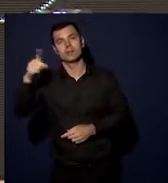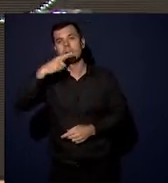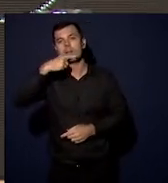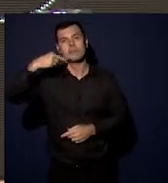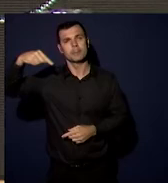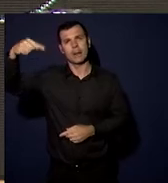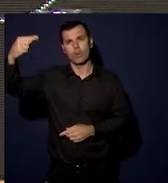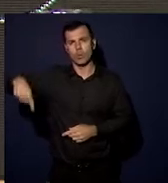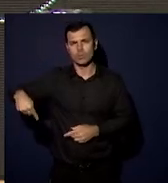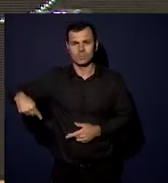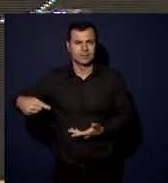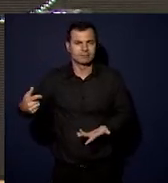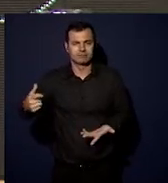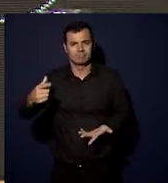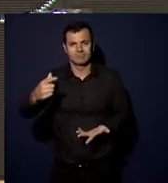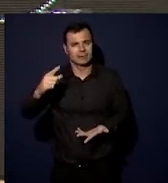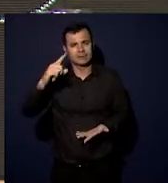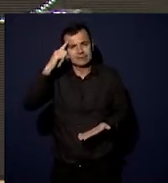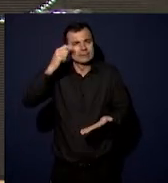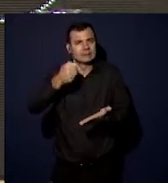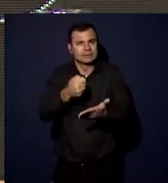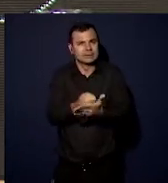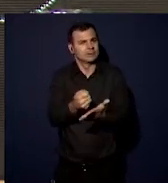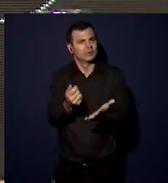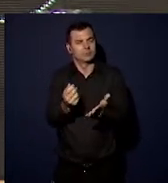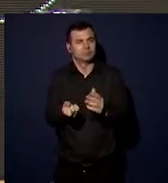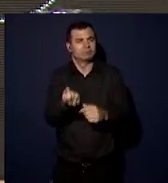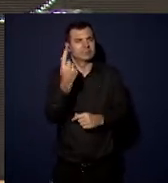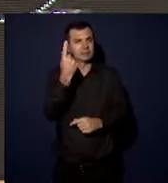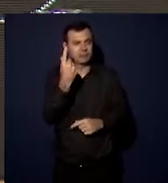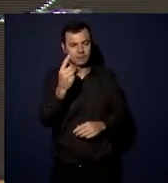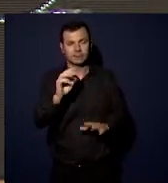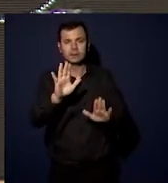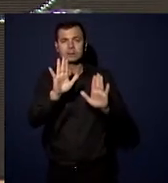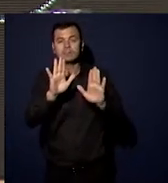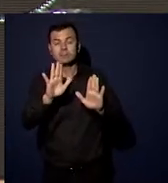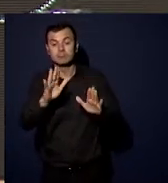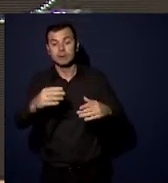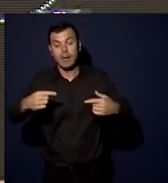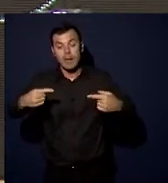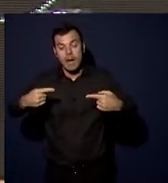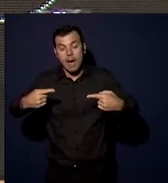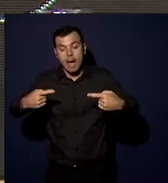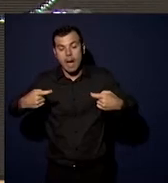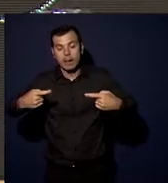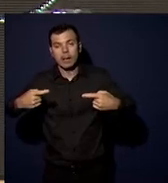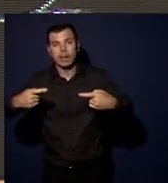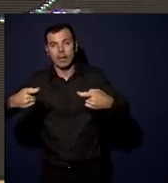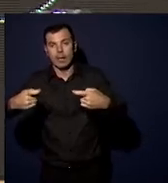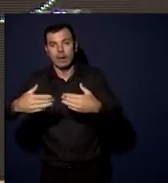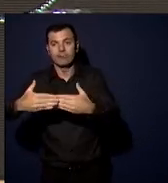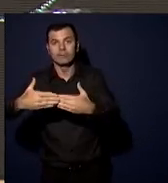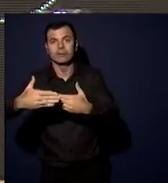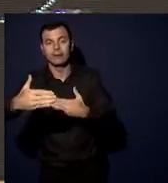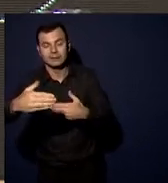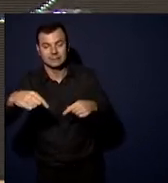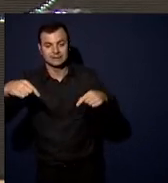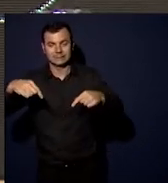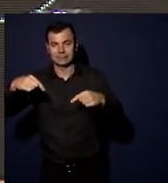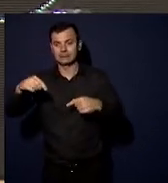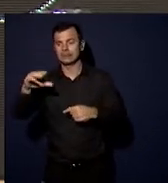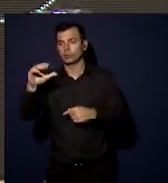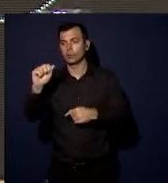curioso de política Então nesse contexto digamos como a guerra mudou o rumo da carbonização